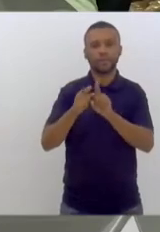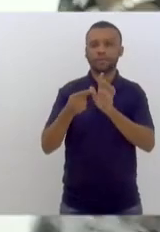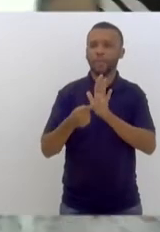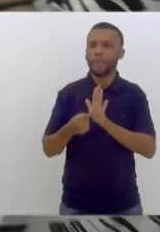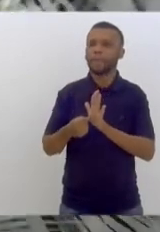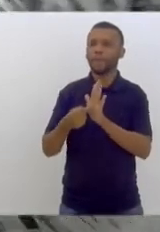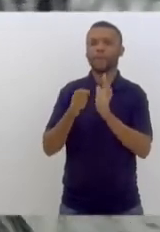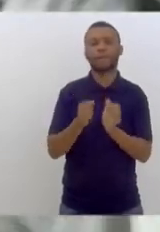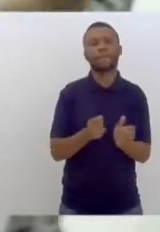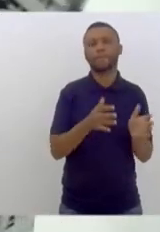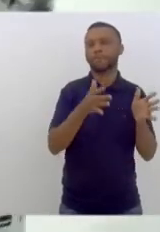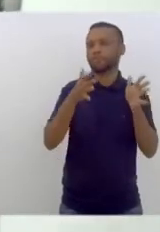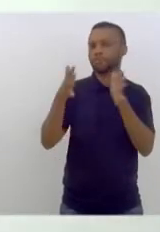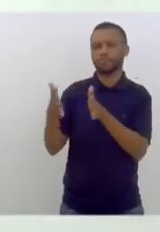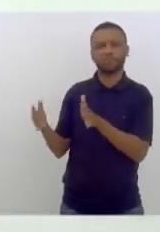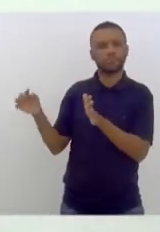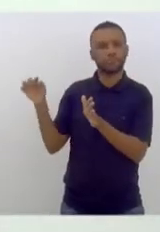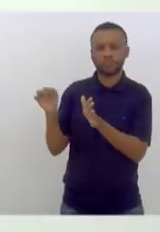apresentar